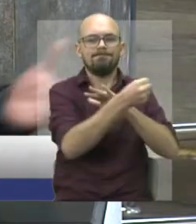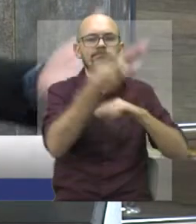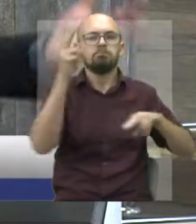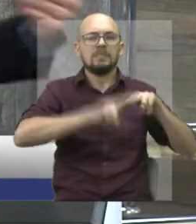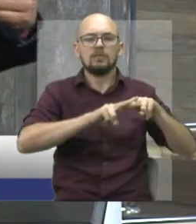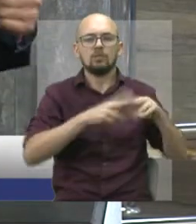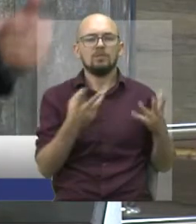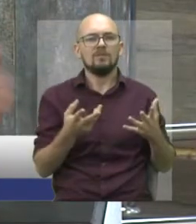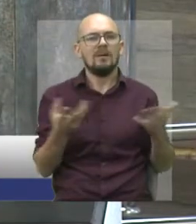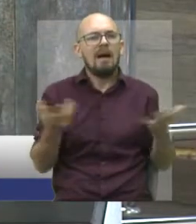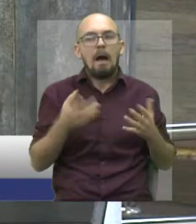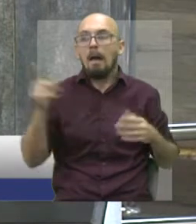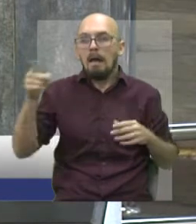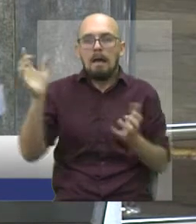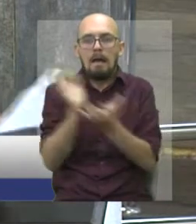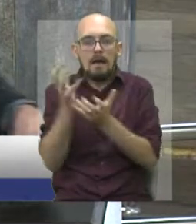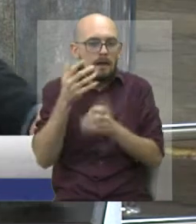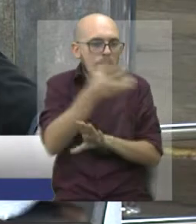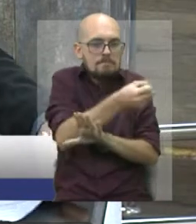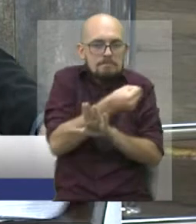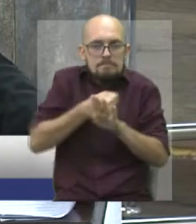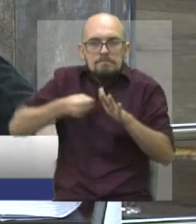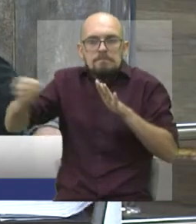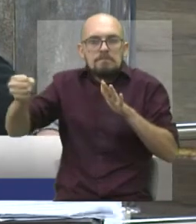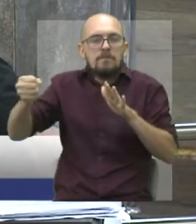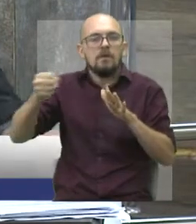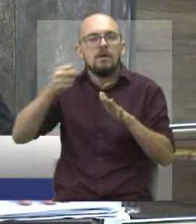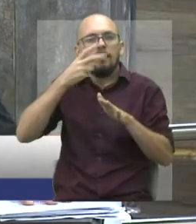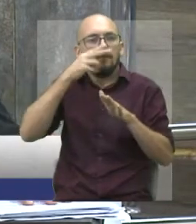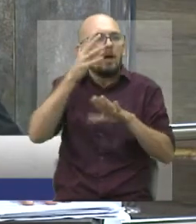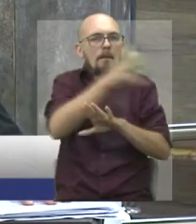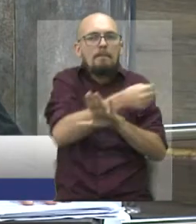querem pegar de novo para julgar e tirar o homem da cadeia.